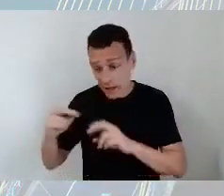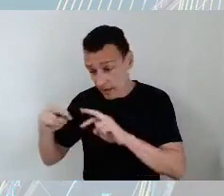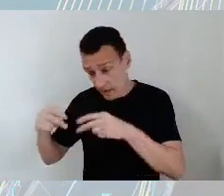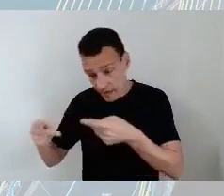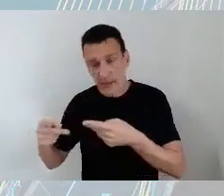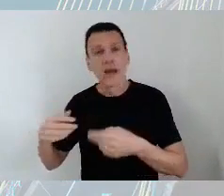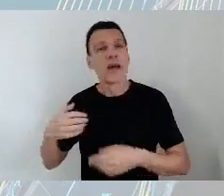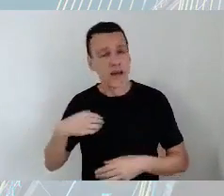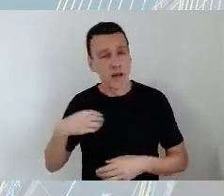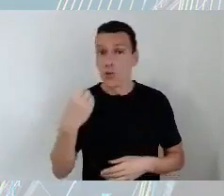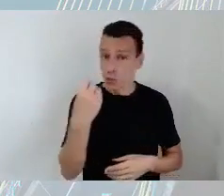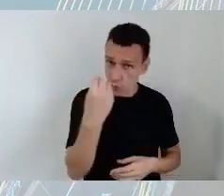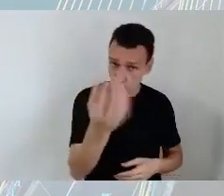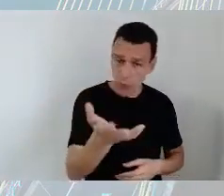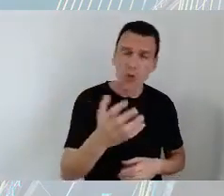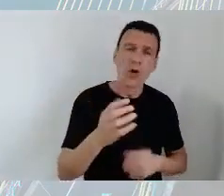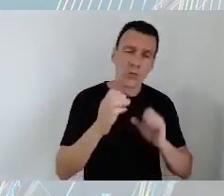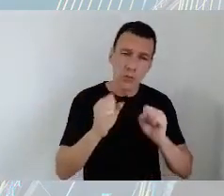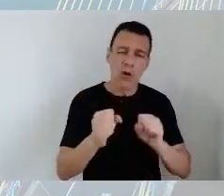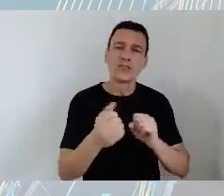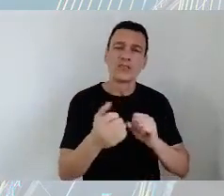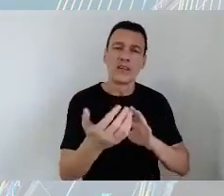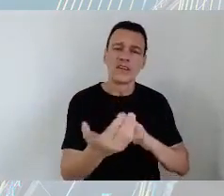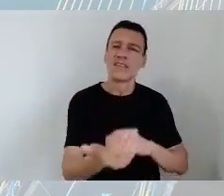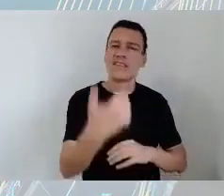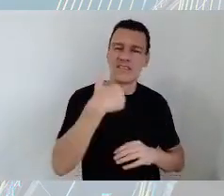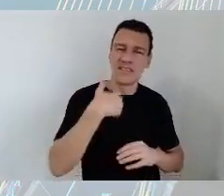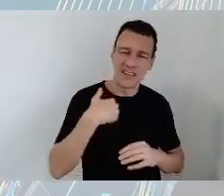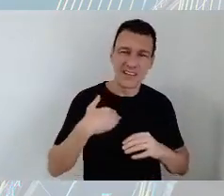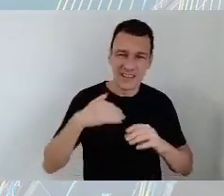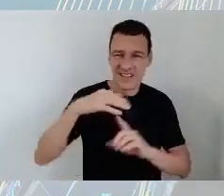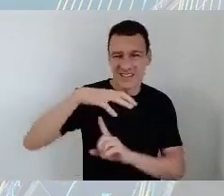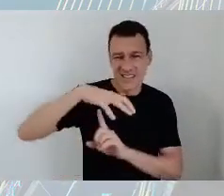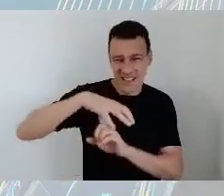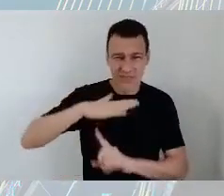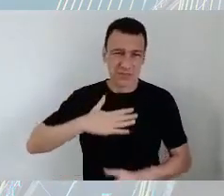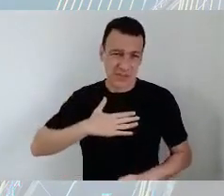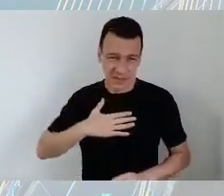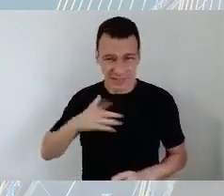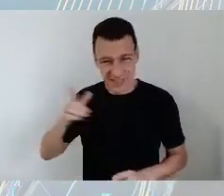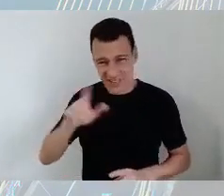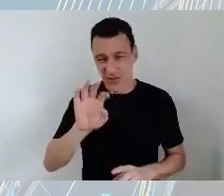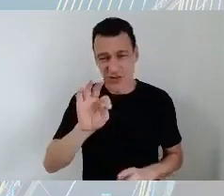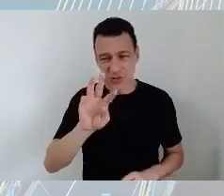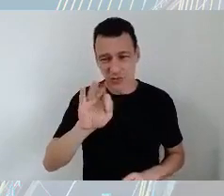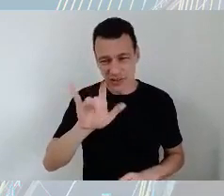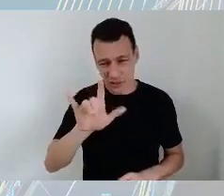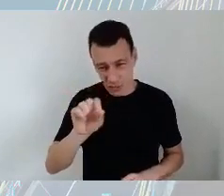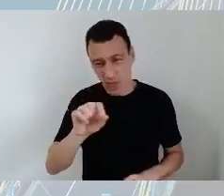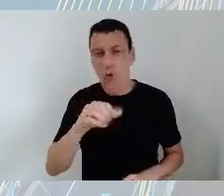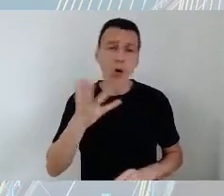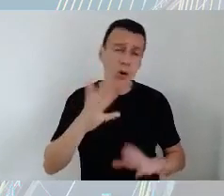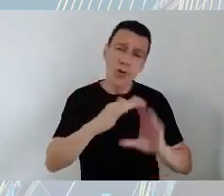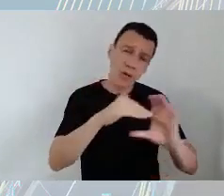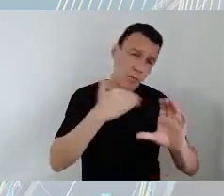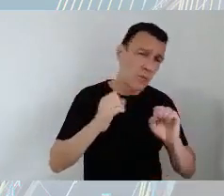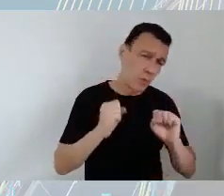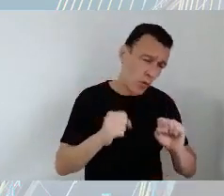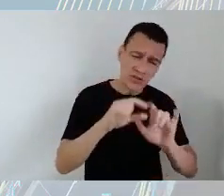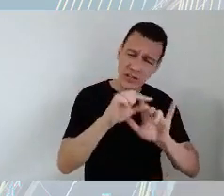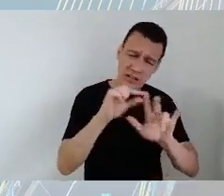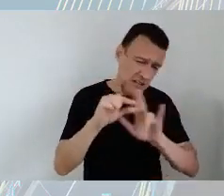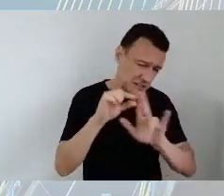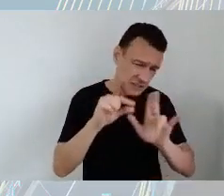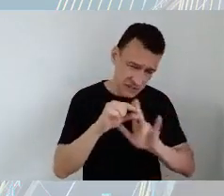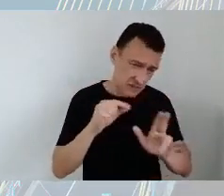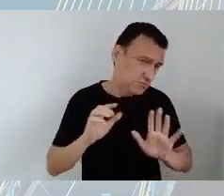Twilio ou por e-mail também. E-mail, LinkedIn, etc. Para instanciar o OpenAI, a gente vai, obviamente, usar a biblioteca